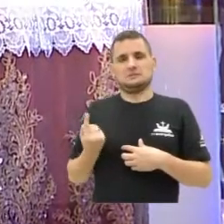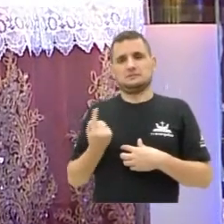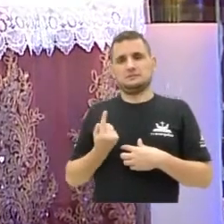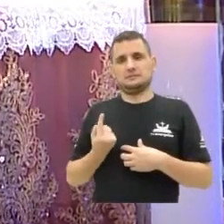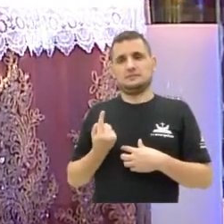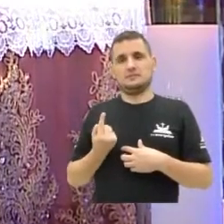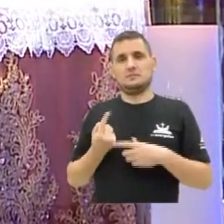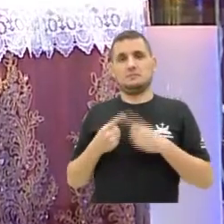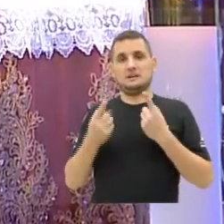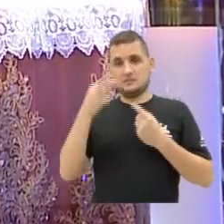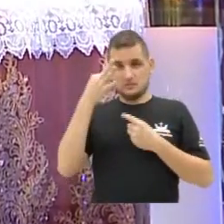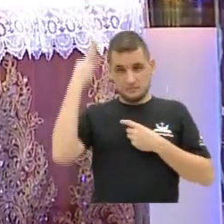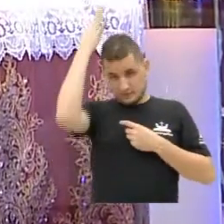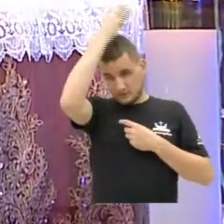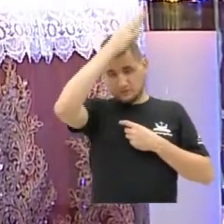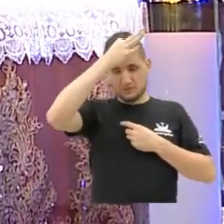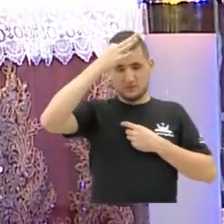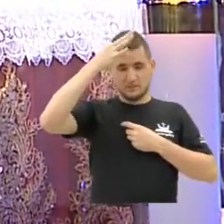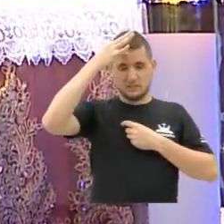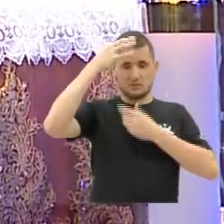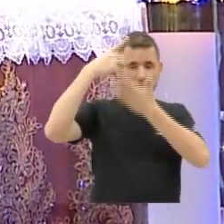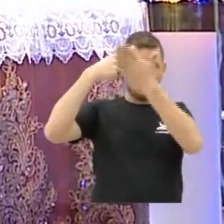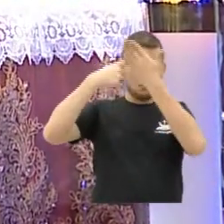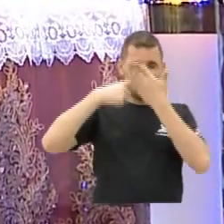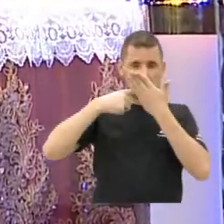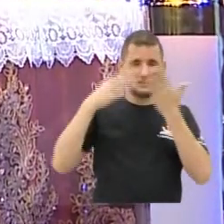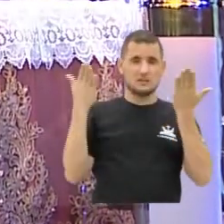E o Espírito Santo está me tocando agora. Muitas pessoas